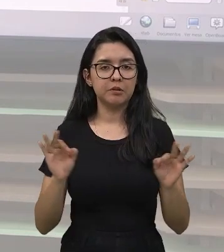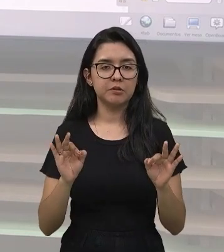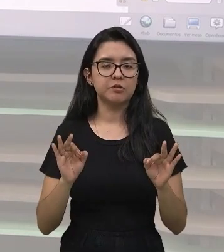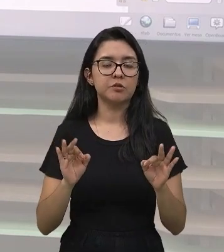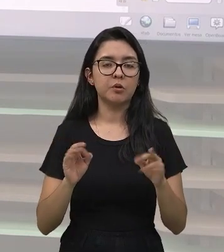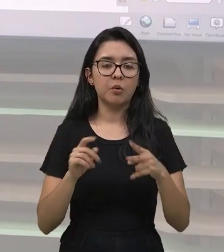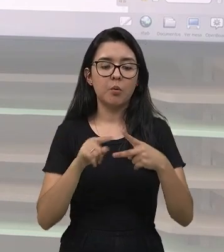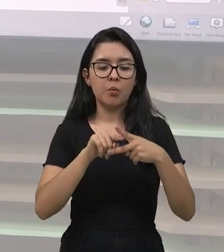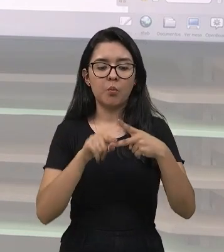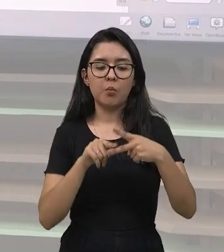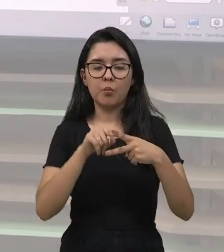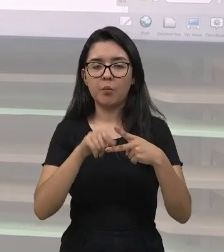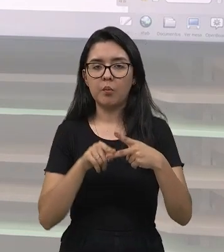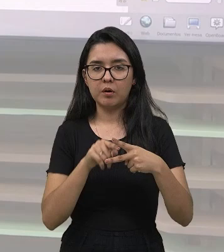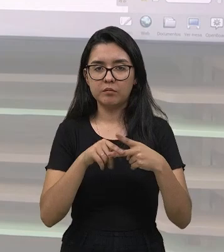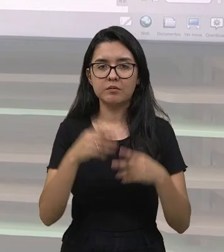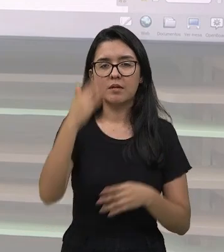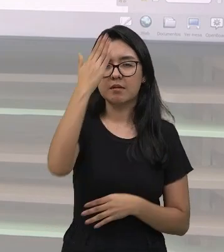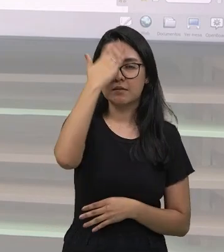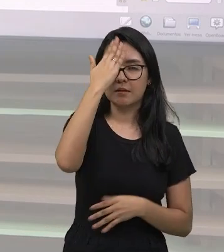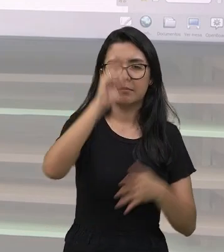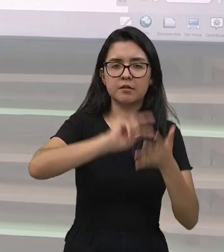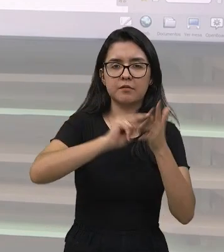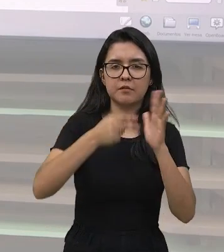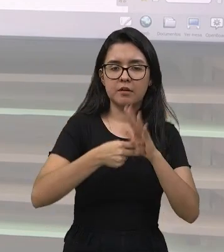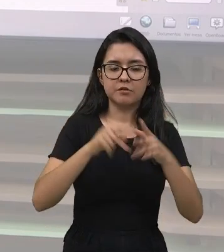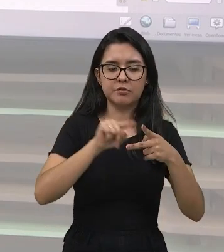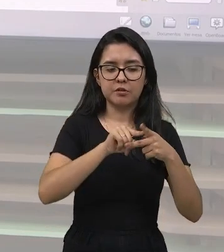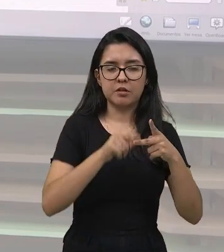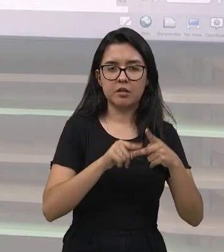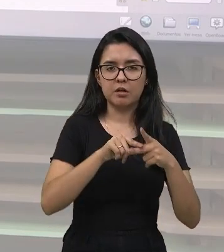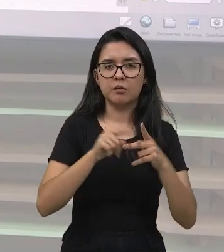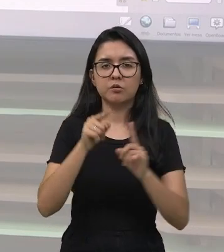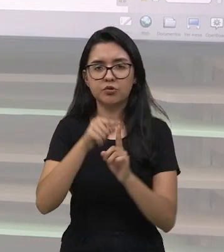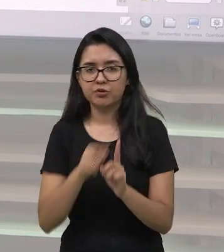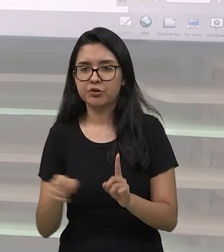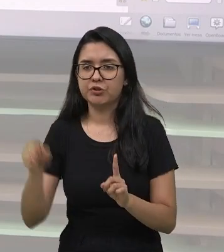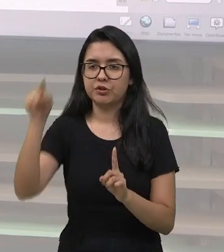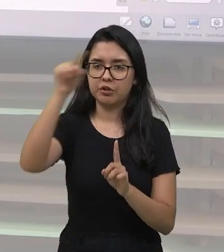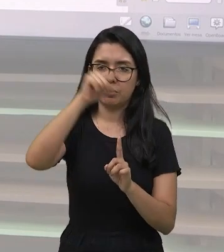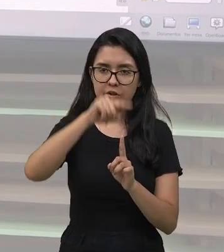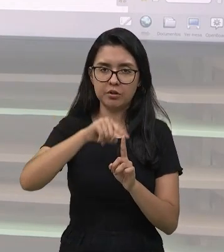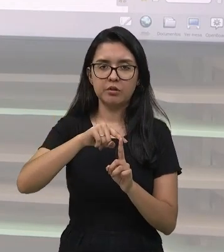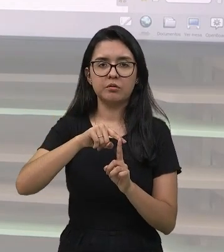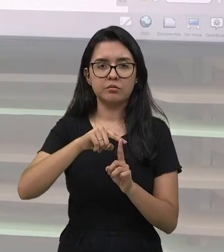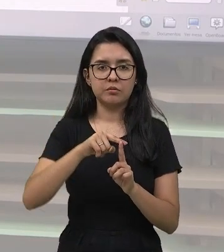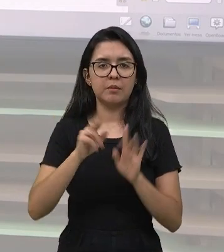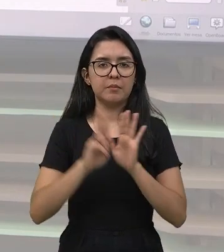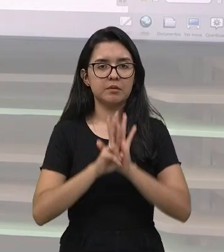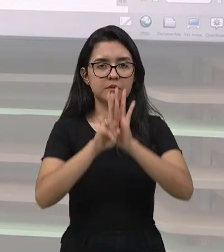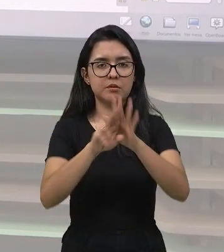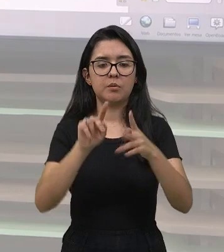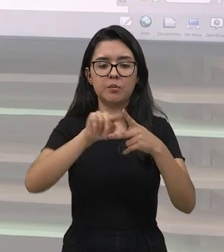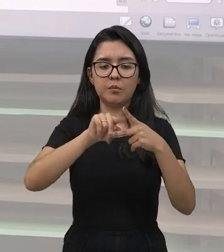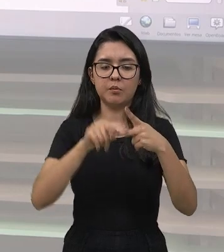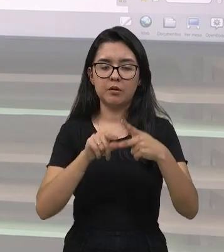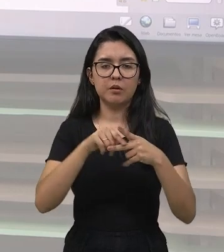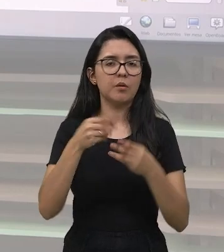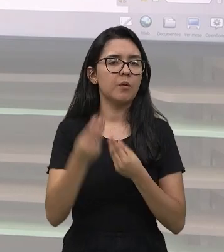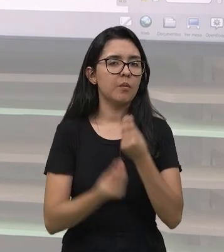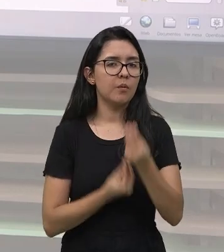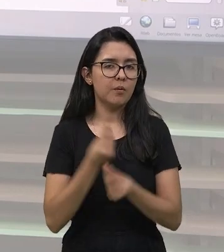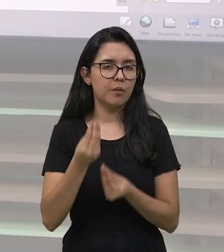ângulo, você já sabe que ele tem uma relação com o giro, né? Cada parte de um giro representa um ângulo. Agora vamos ver aqui como nós fazemos